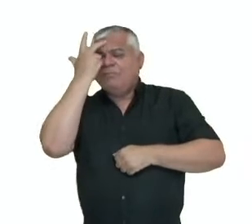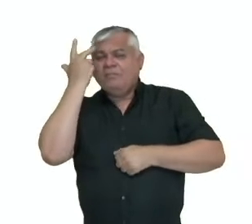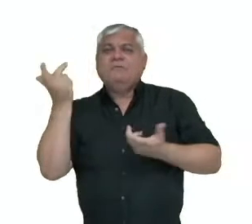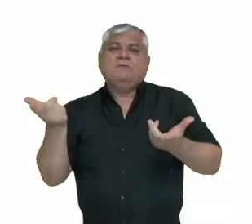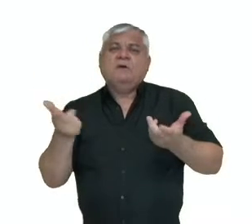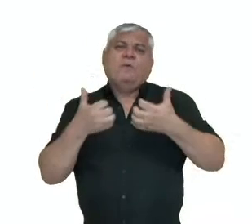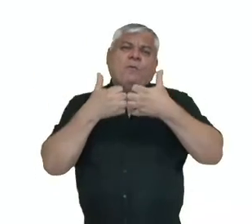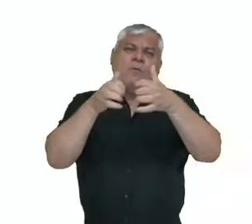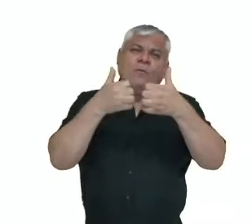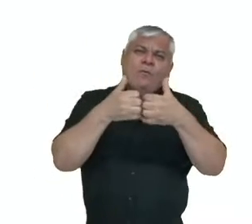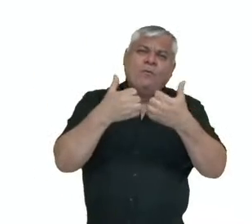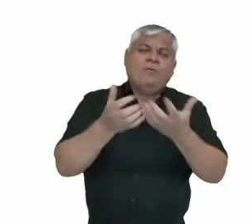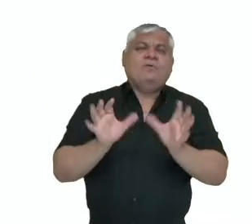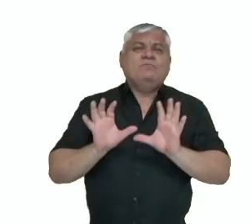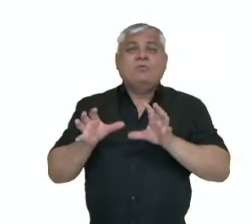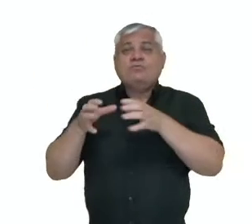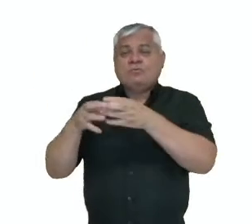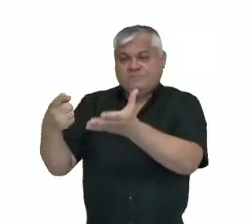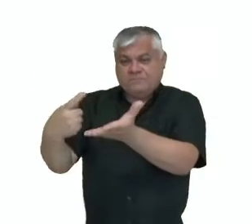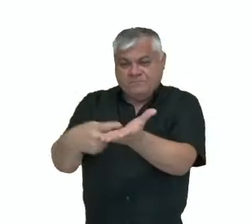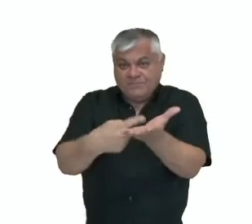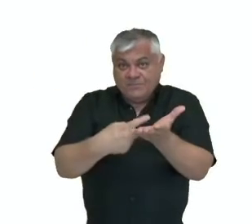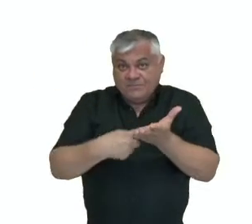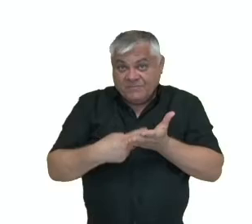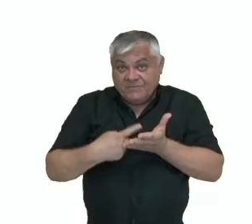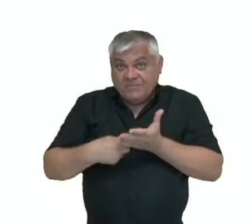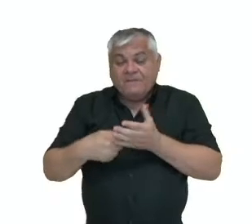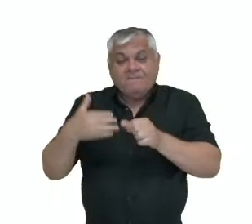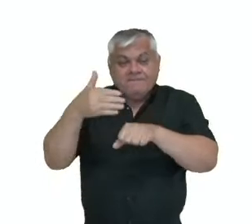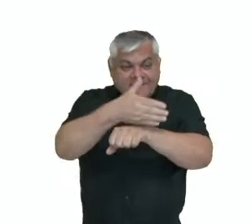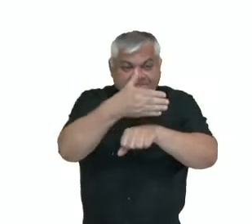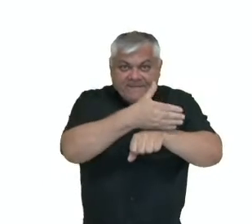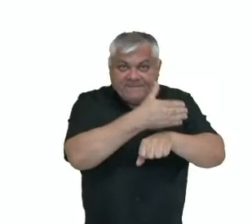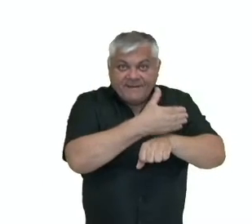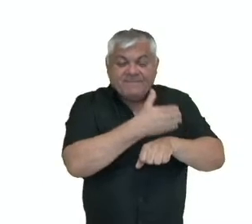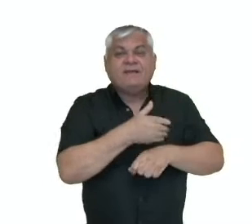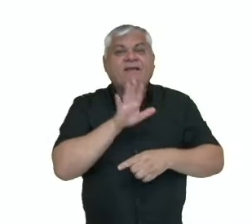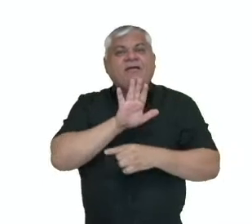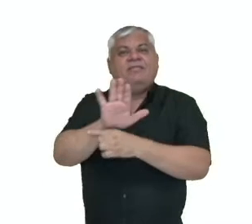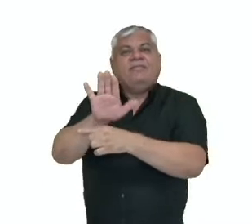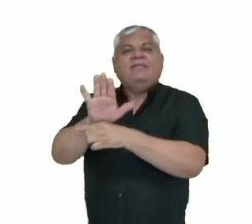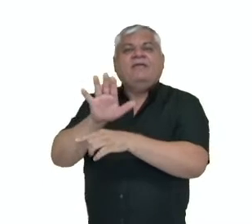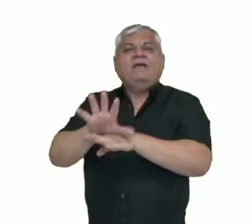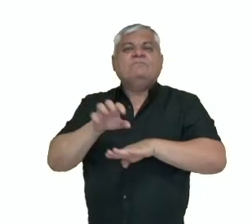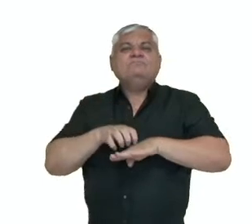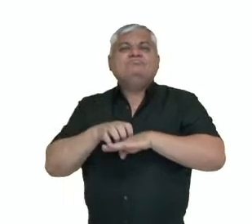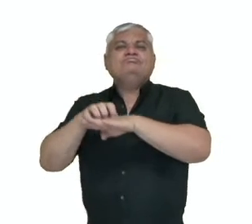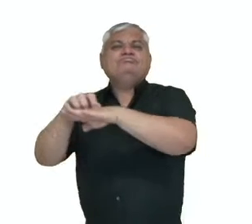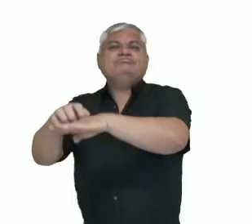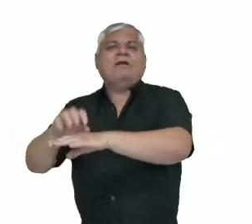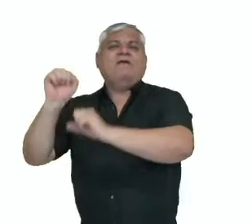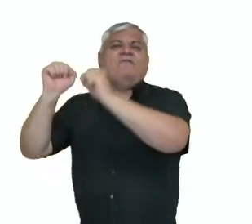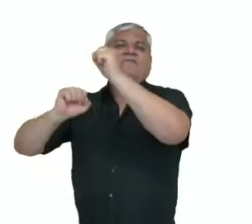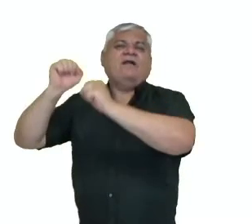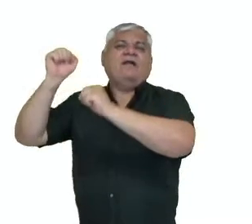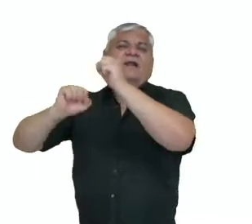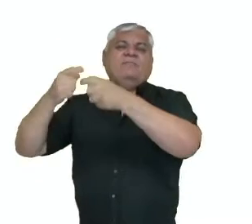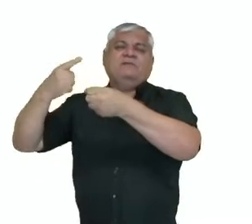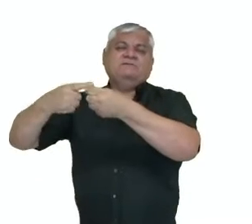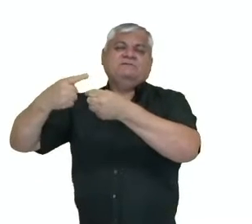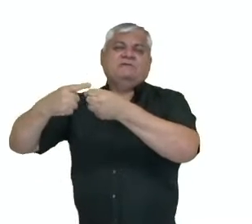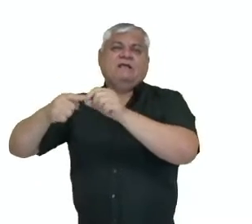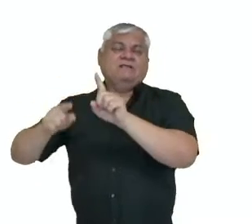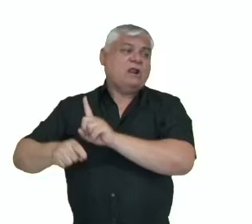exemplo, fazer um grupo que participa ali para prestar um serviço de transporte, por exemplo, de uma determinada cidade.